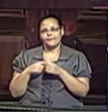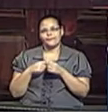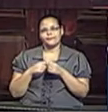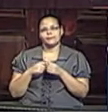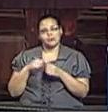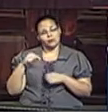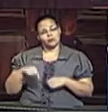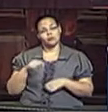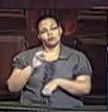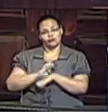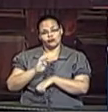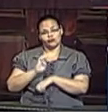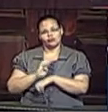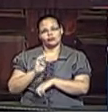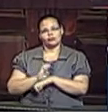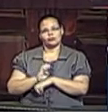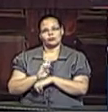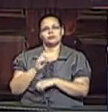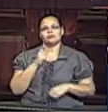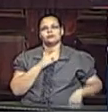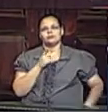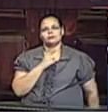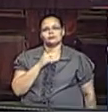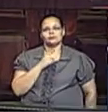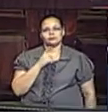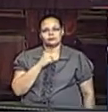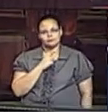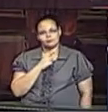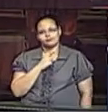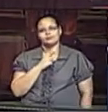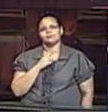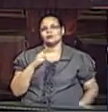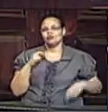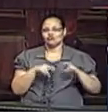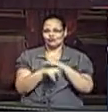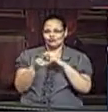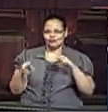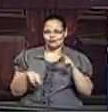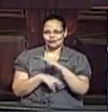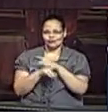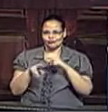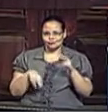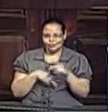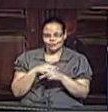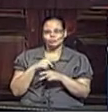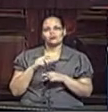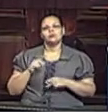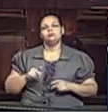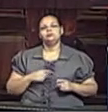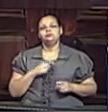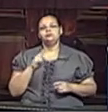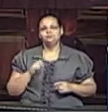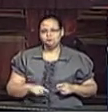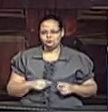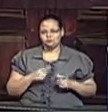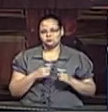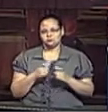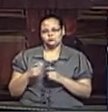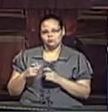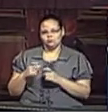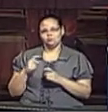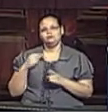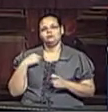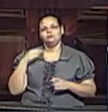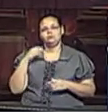esse estado tem sotaque. Esse estado tem diferenças regionais gritantes. Esse